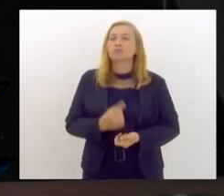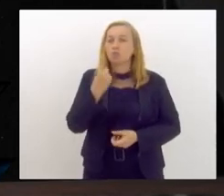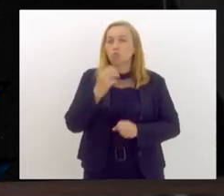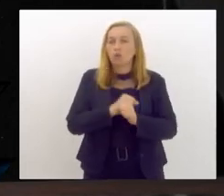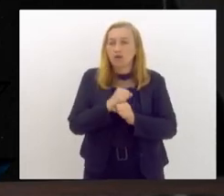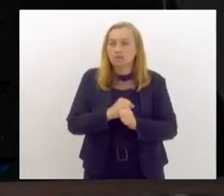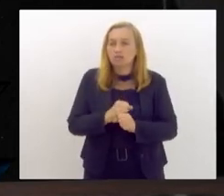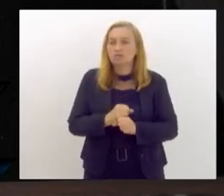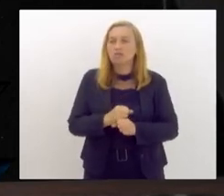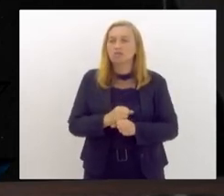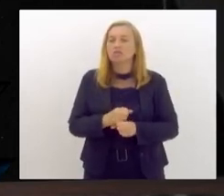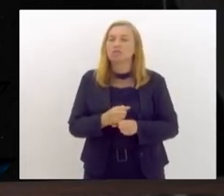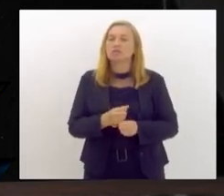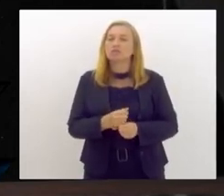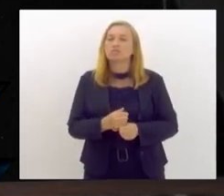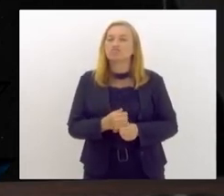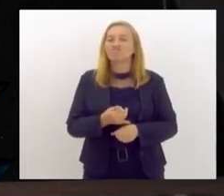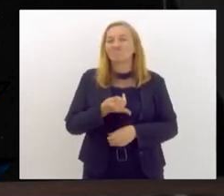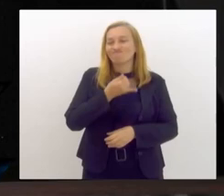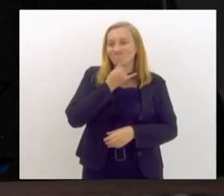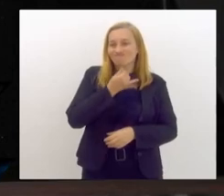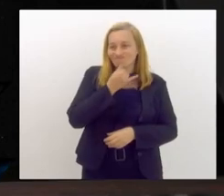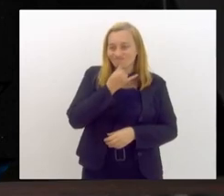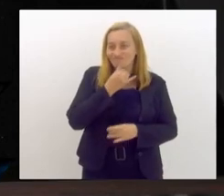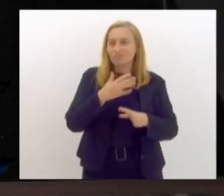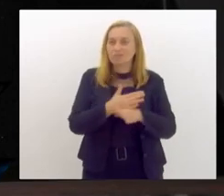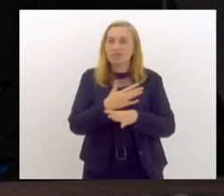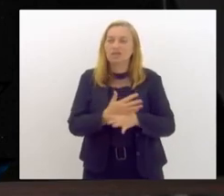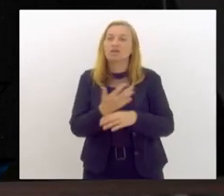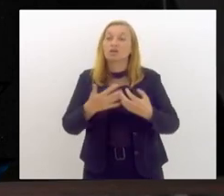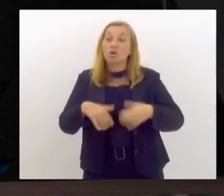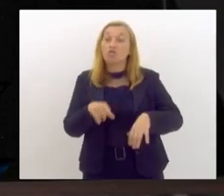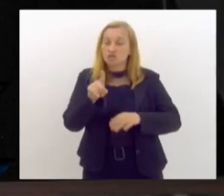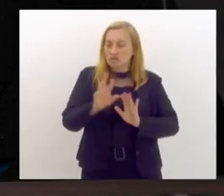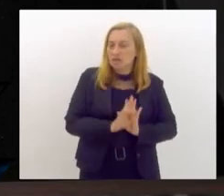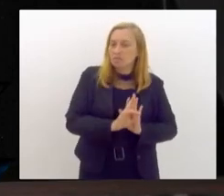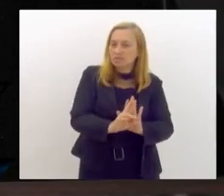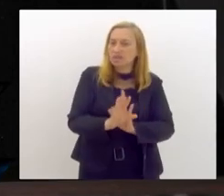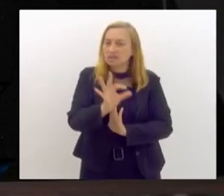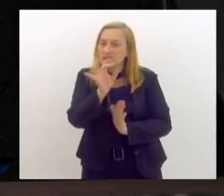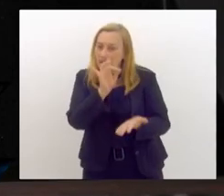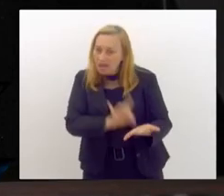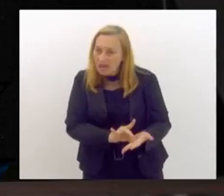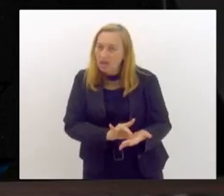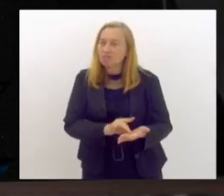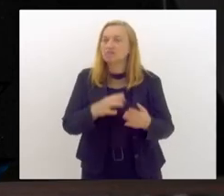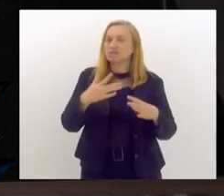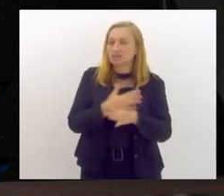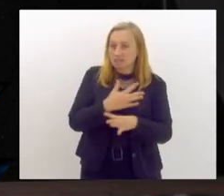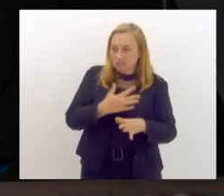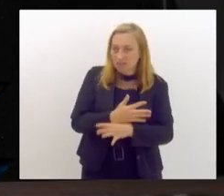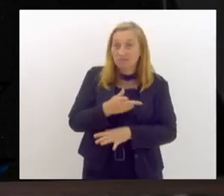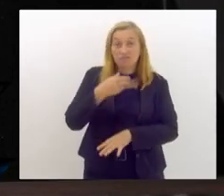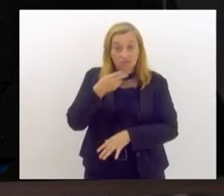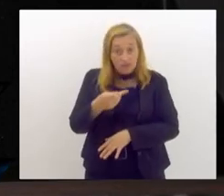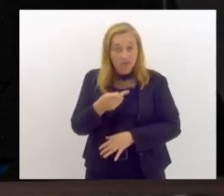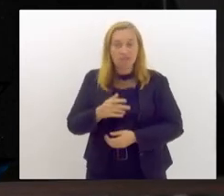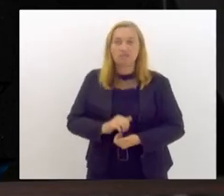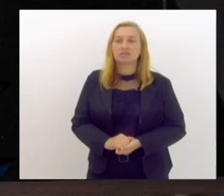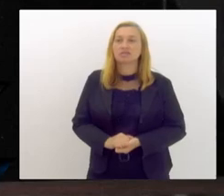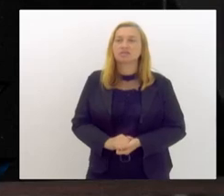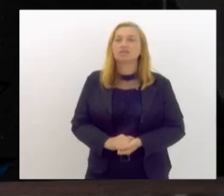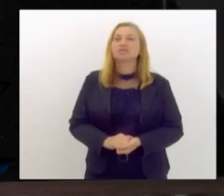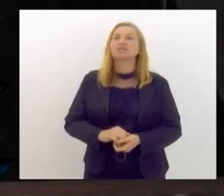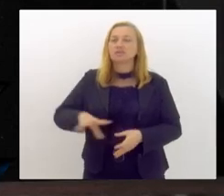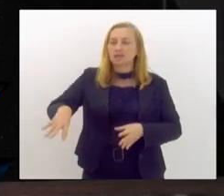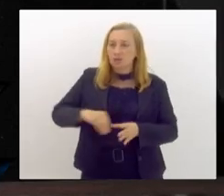de tragédia na cidade de Petrópolis. É importante que você, que é um representante legítimo da cidade, né, se